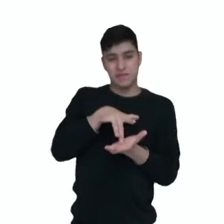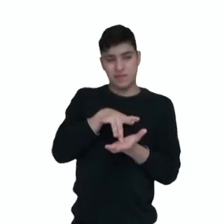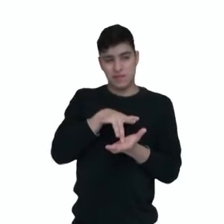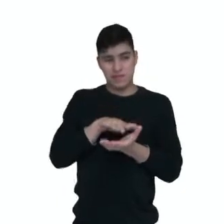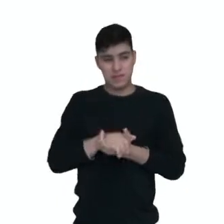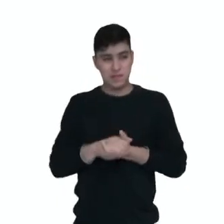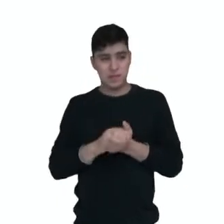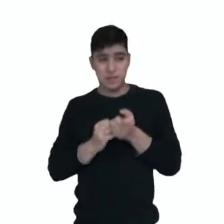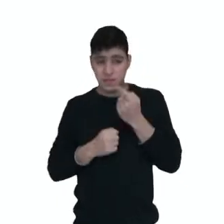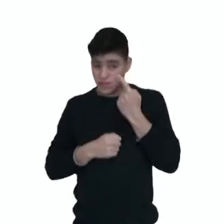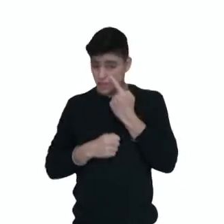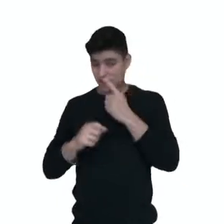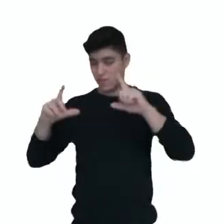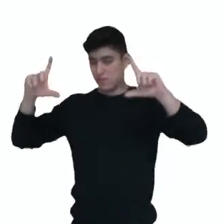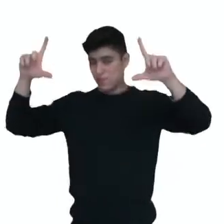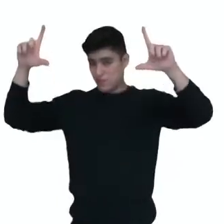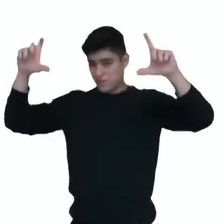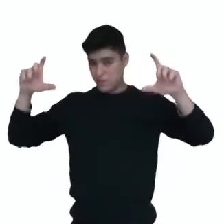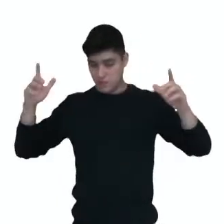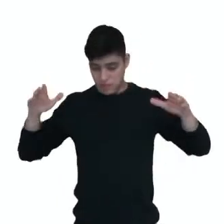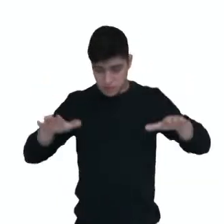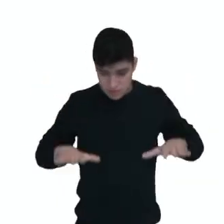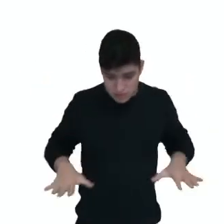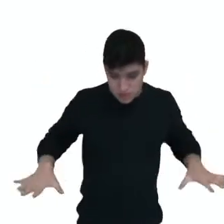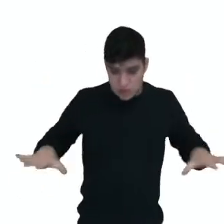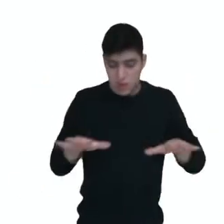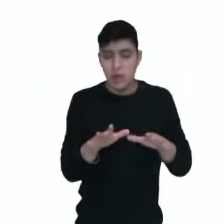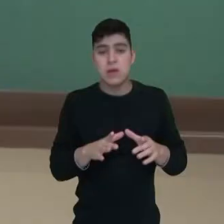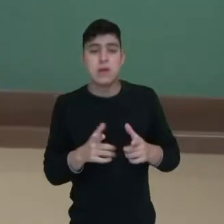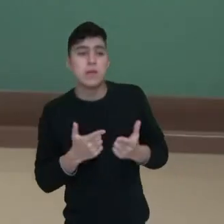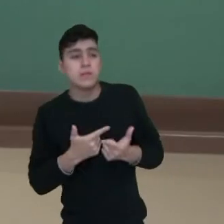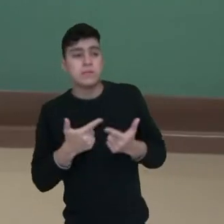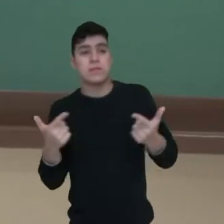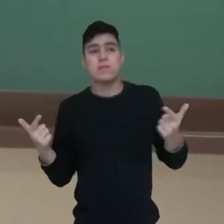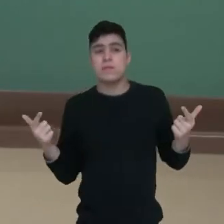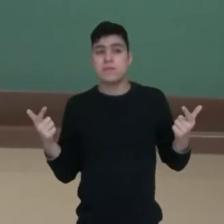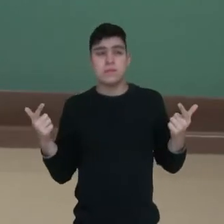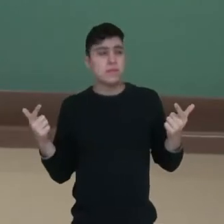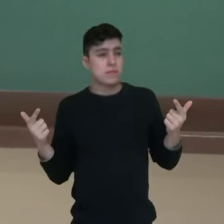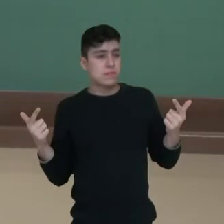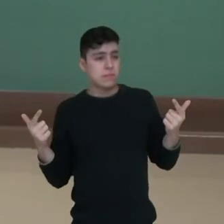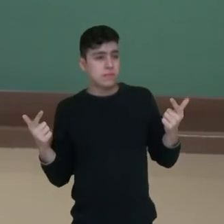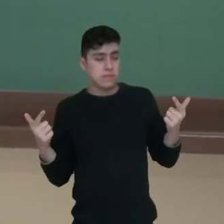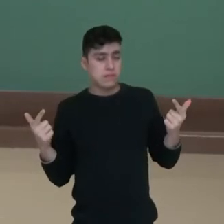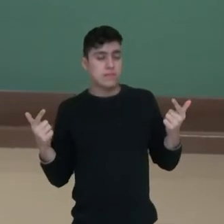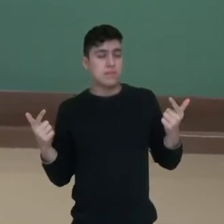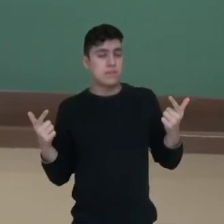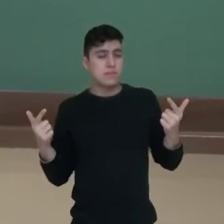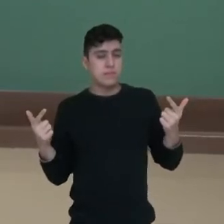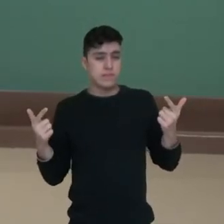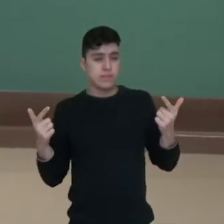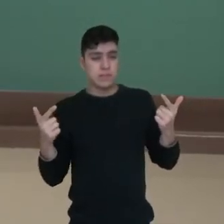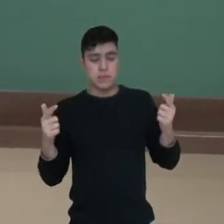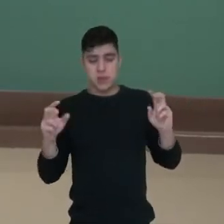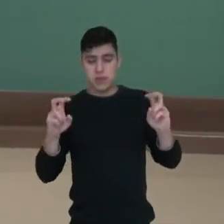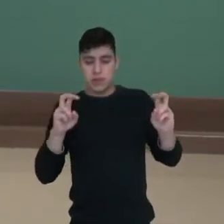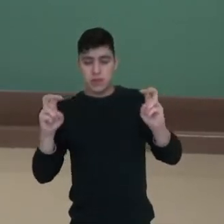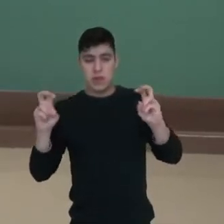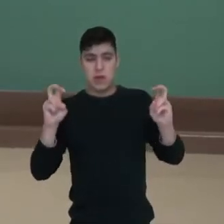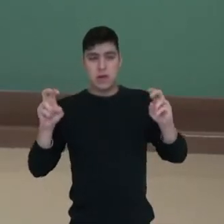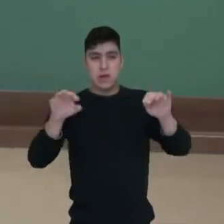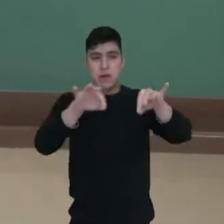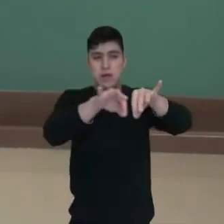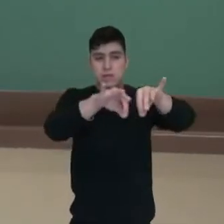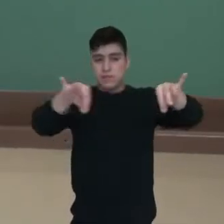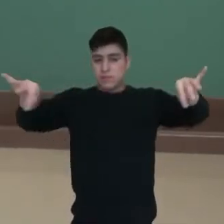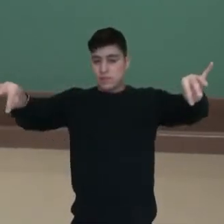observem essa foto aqui. Não existe lateral, tá, no futebol de 5.